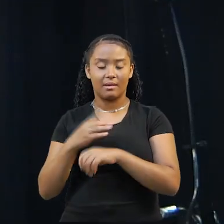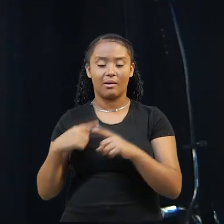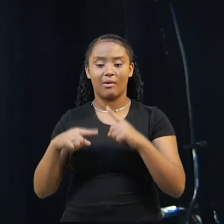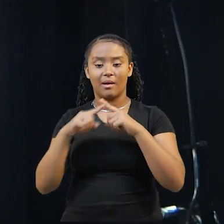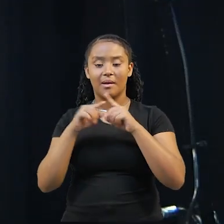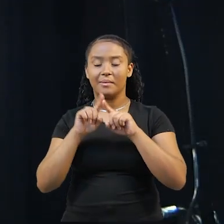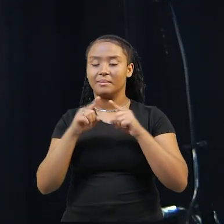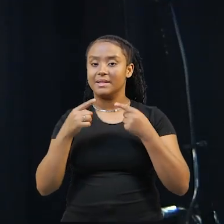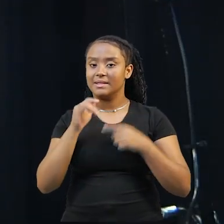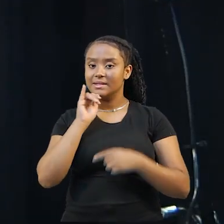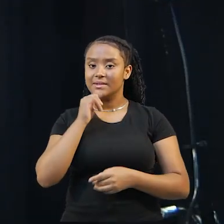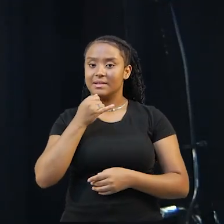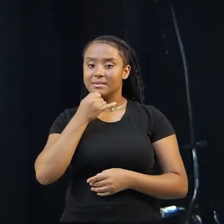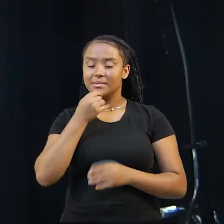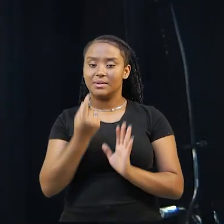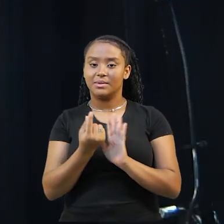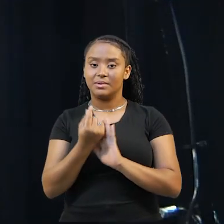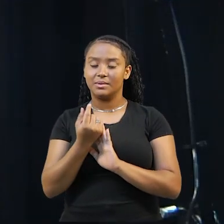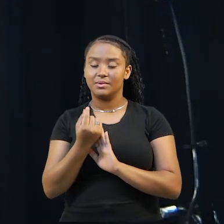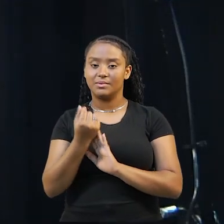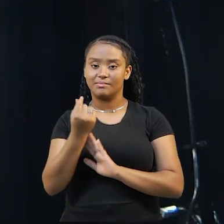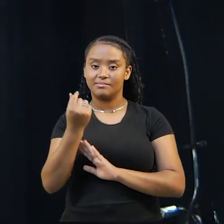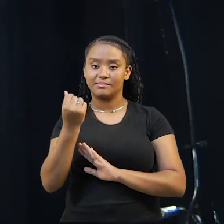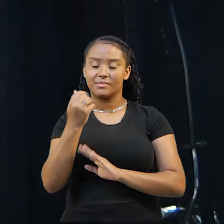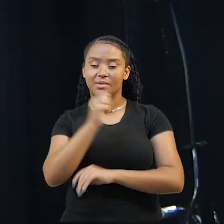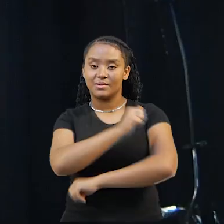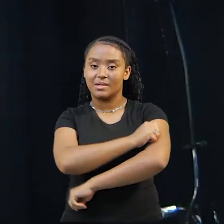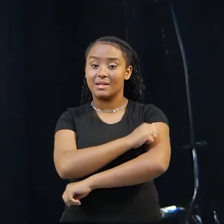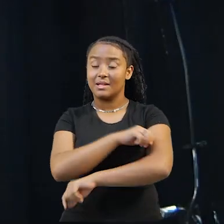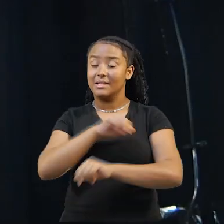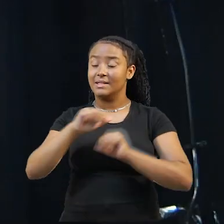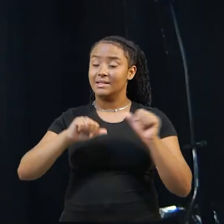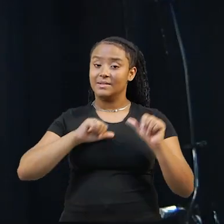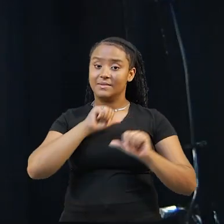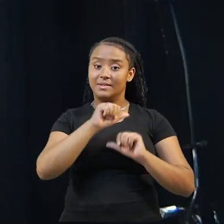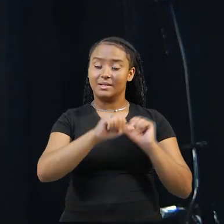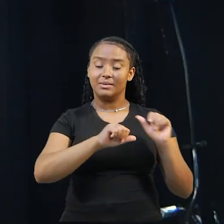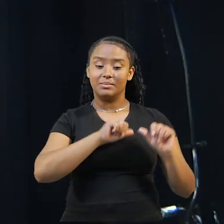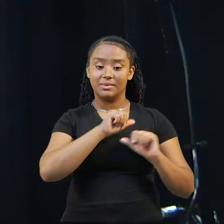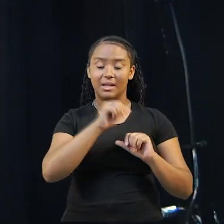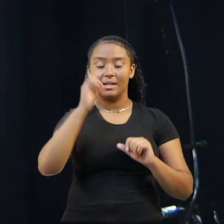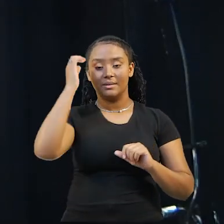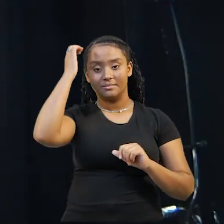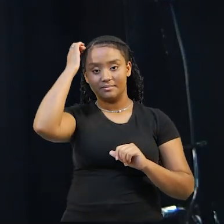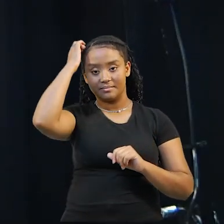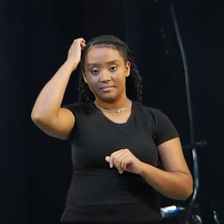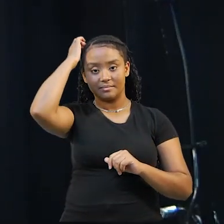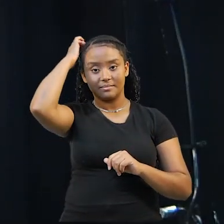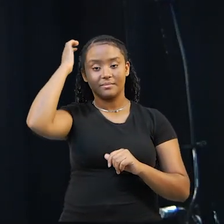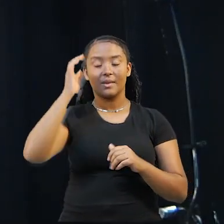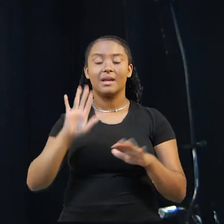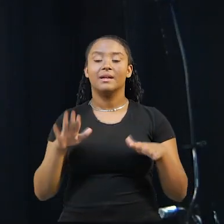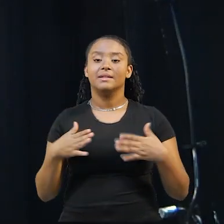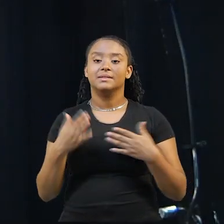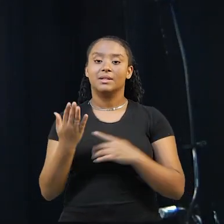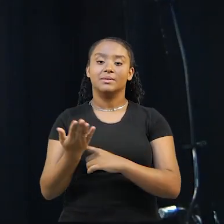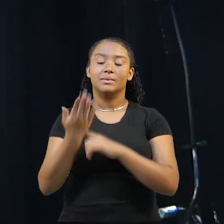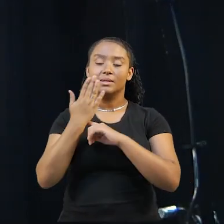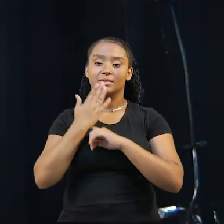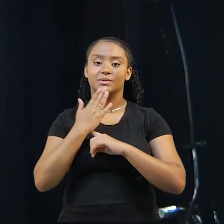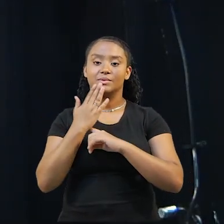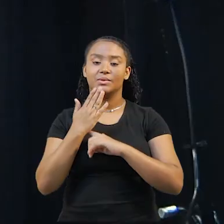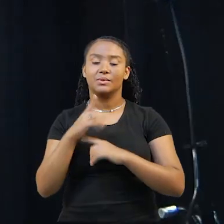concorrerem, mas a situação financeira dos estudantes ela pode mudar fora desse período, né? Então, isso ajudou a gente a pensar num